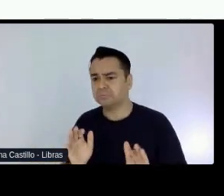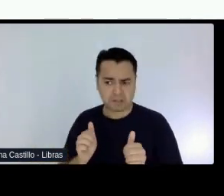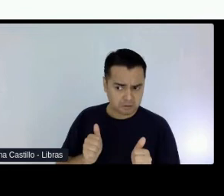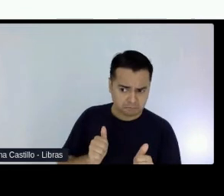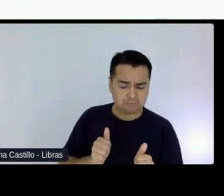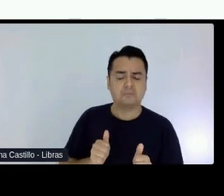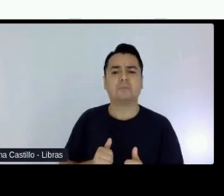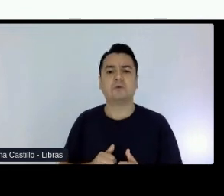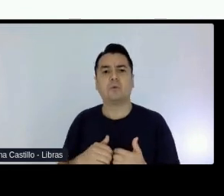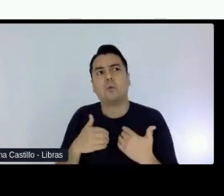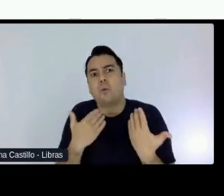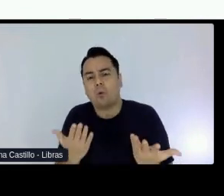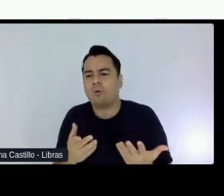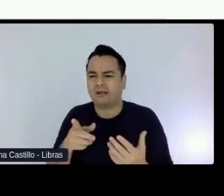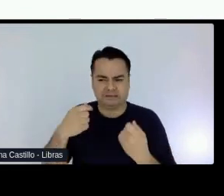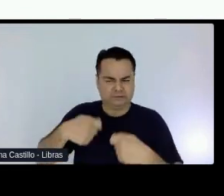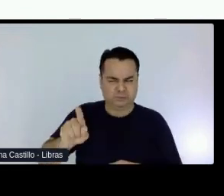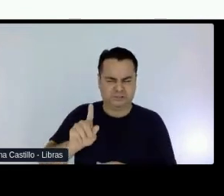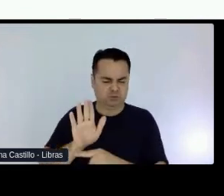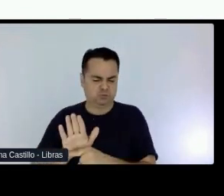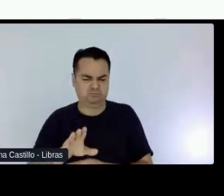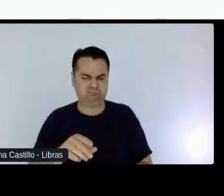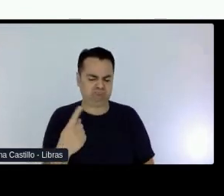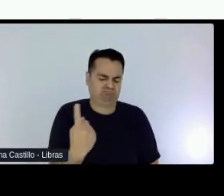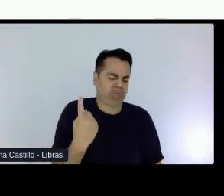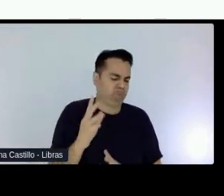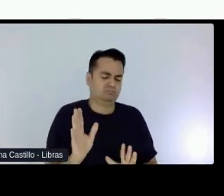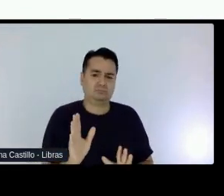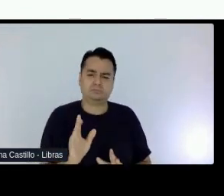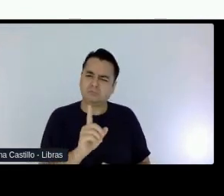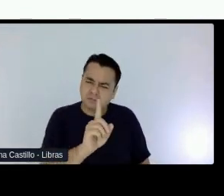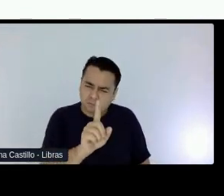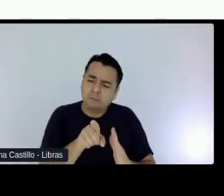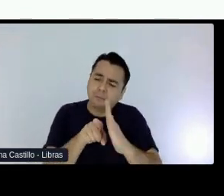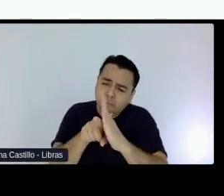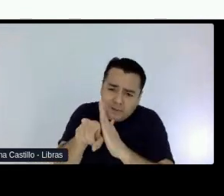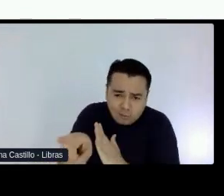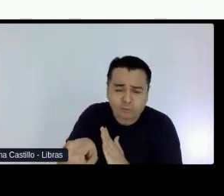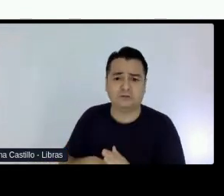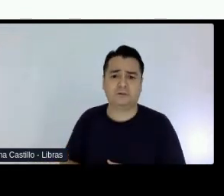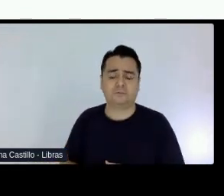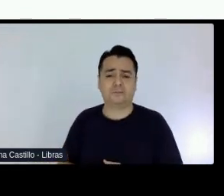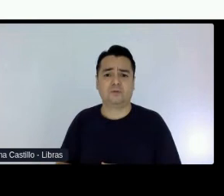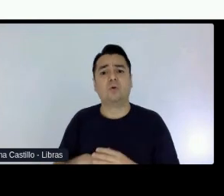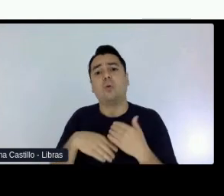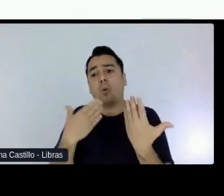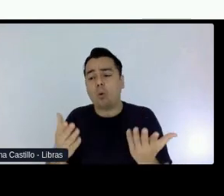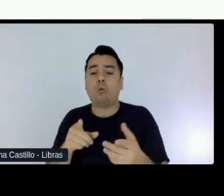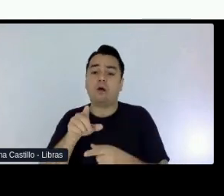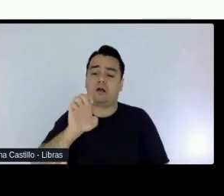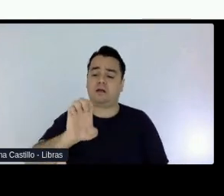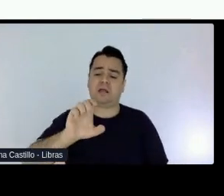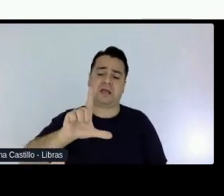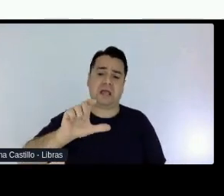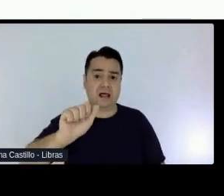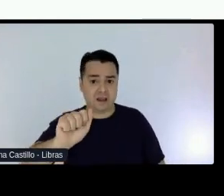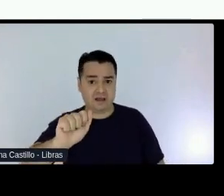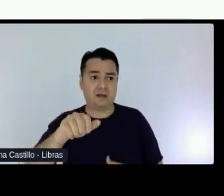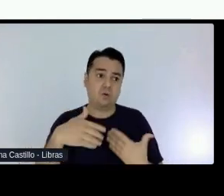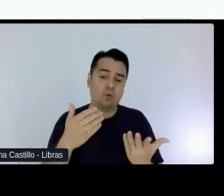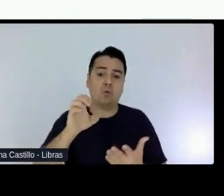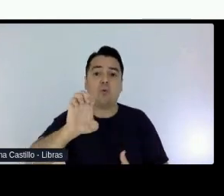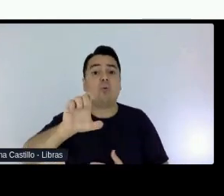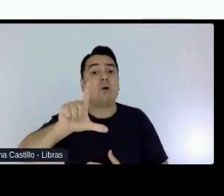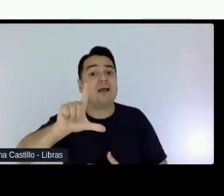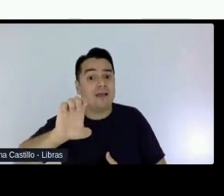não precise de ajuda, ou não suponha, por exemplo, que o pronome da pessoa é ela ou ele.